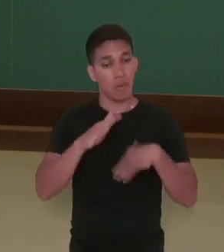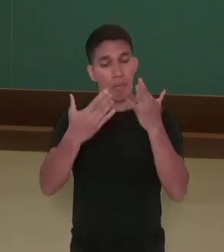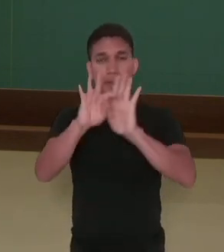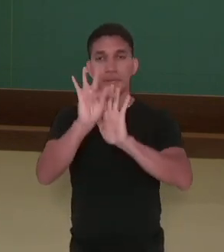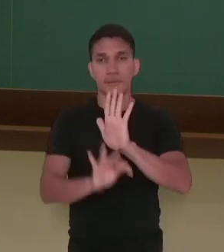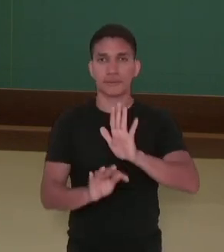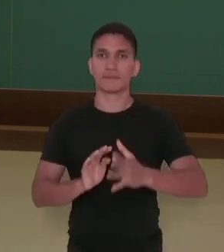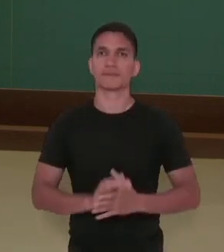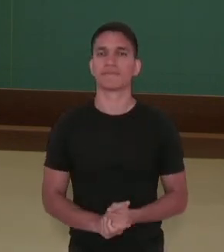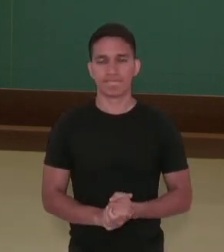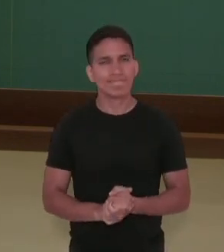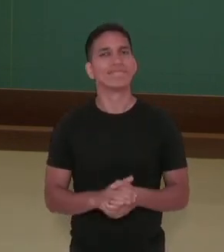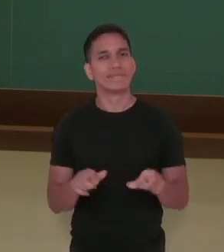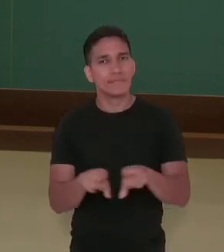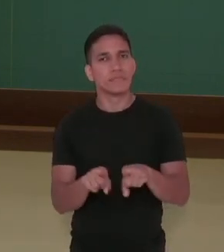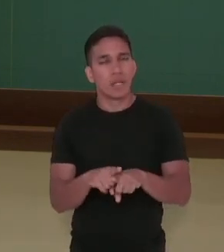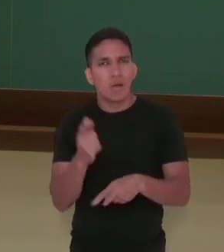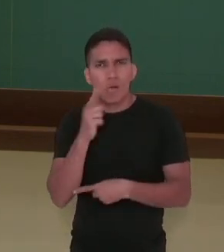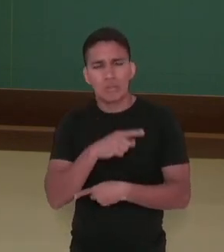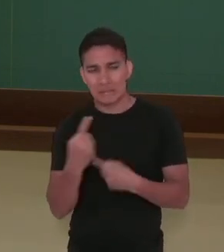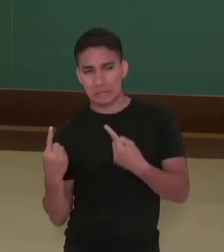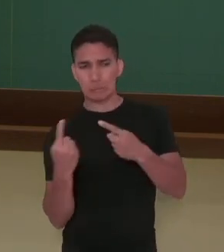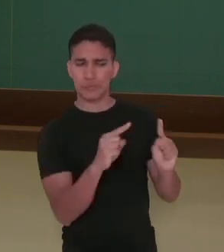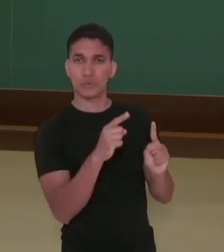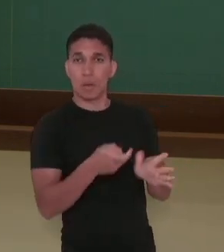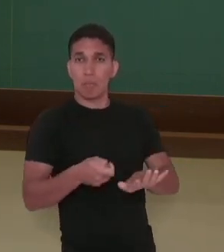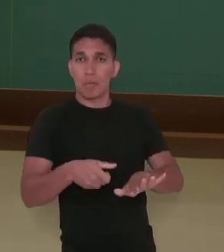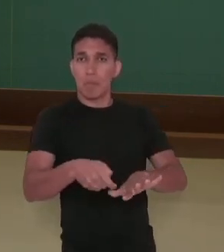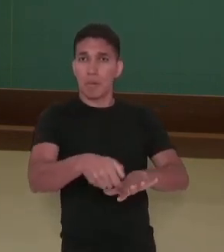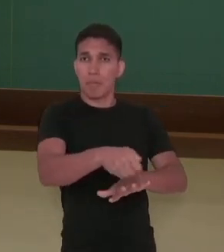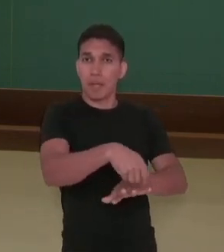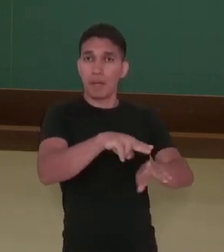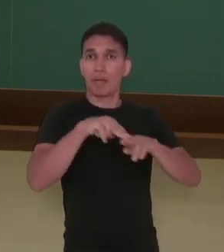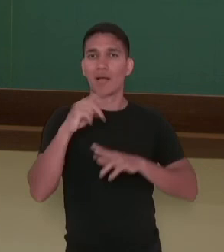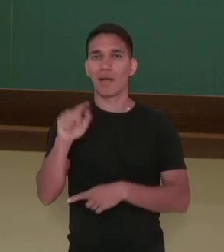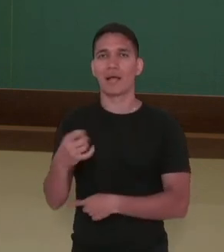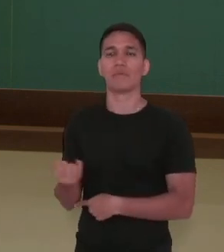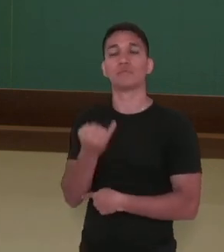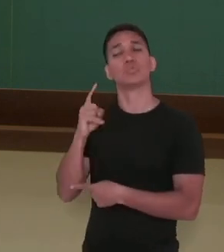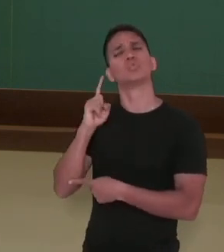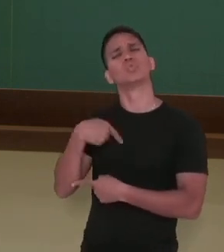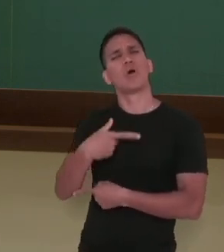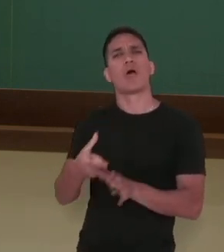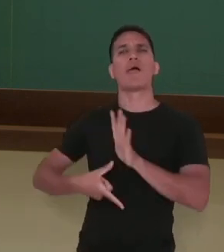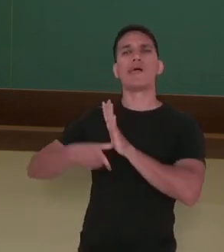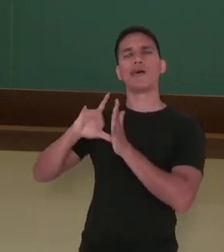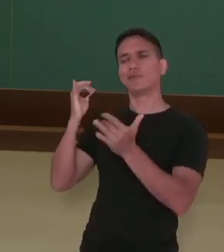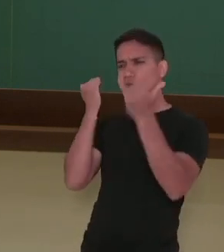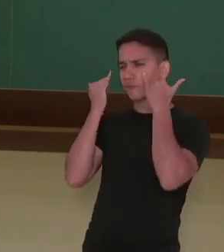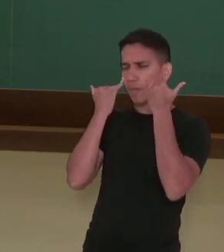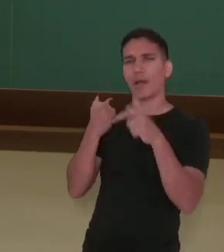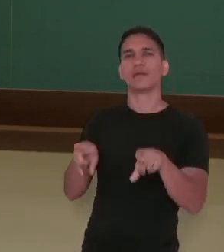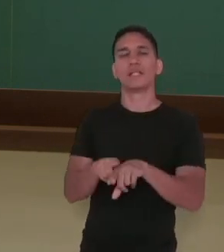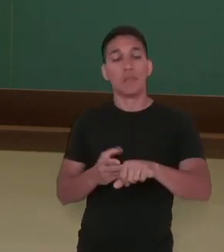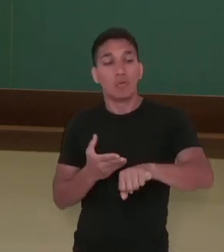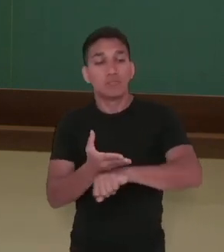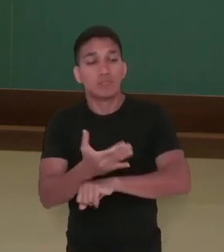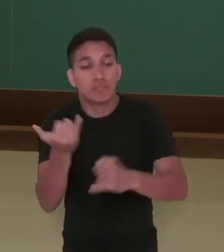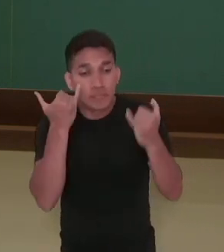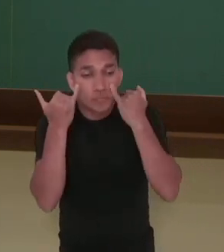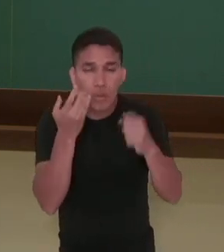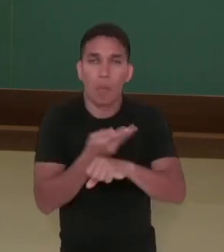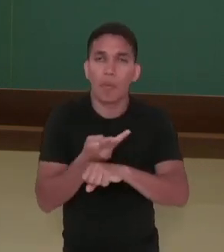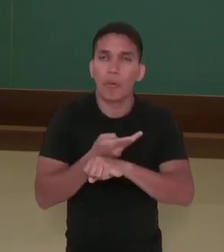do texto. E que para combater as fake news é importante estarmos bem informados, buscarmos informações sobre o